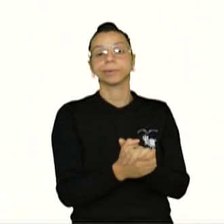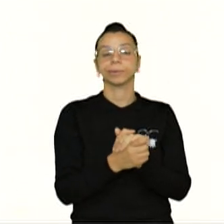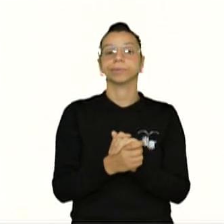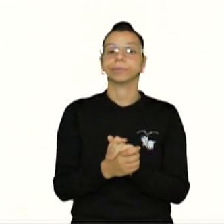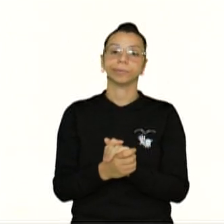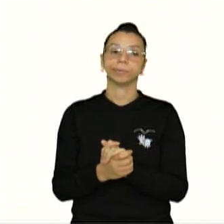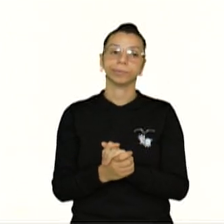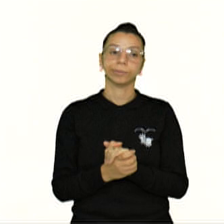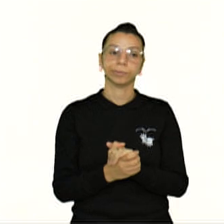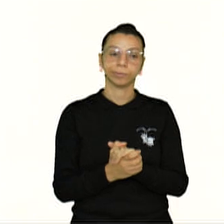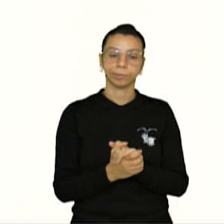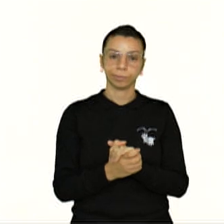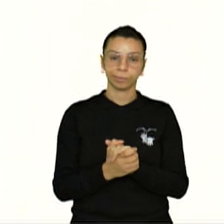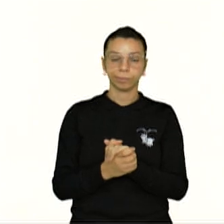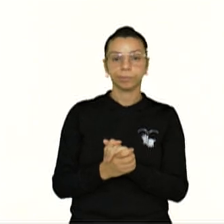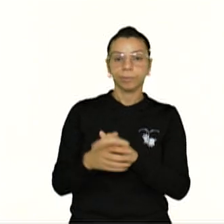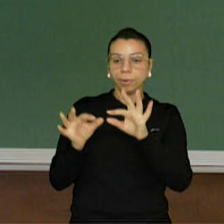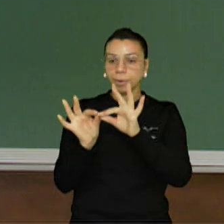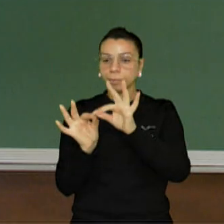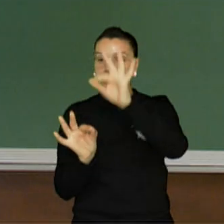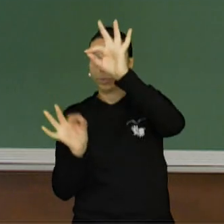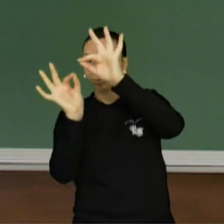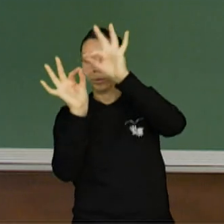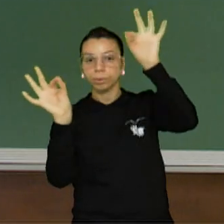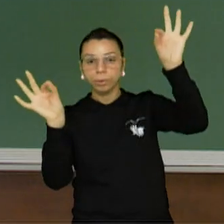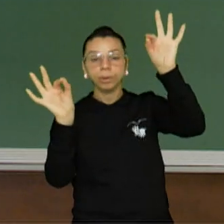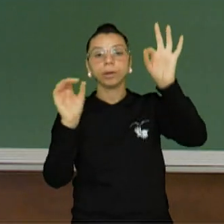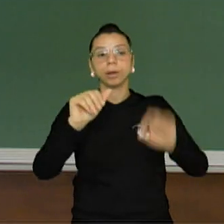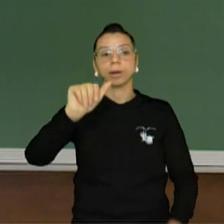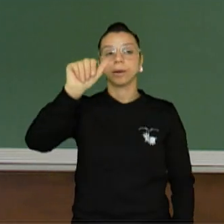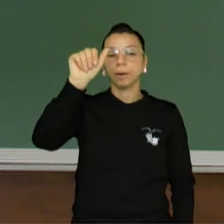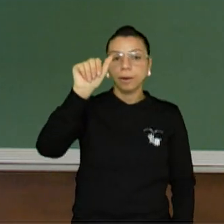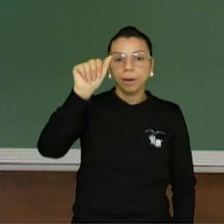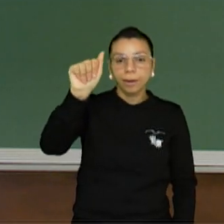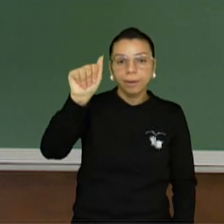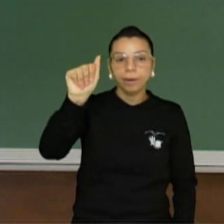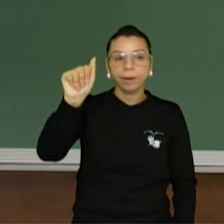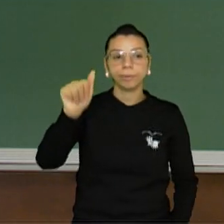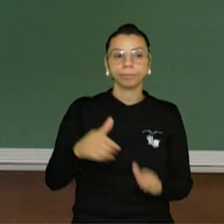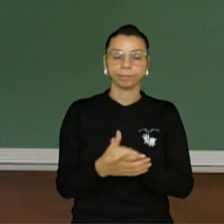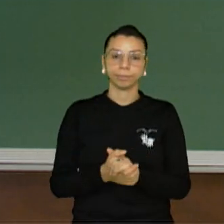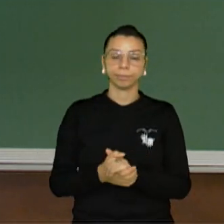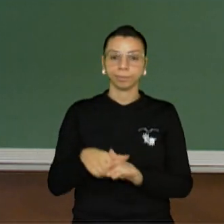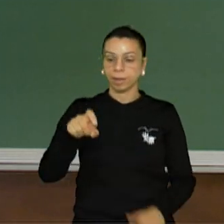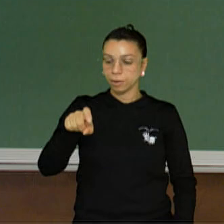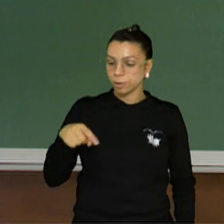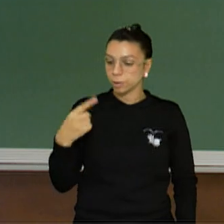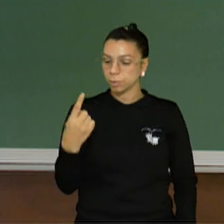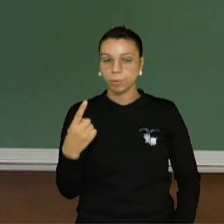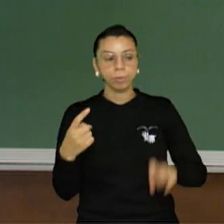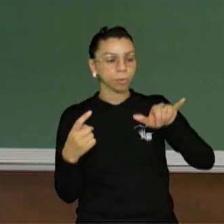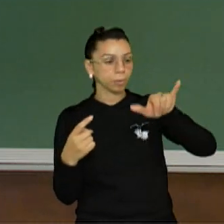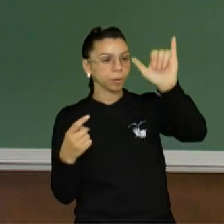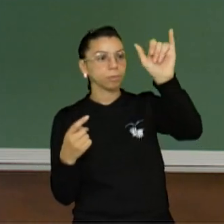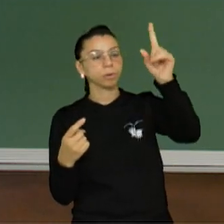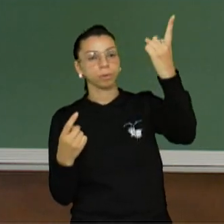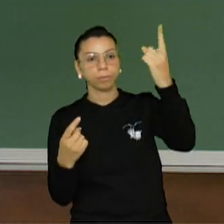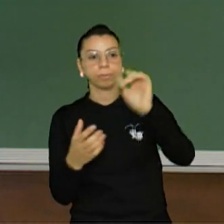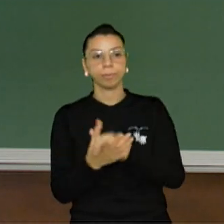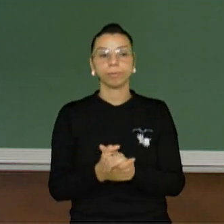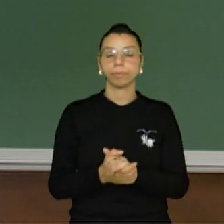né? Então, aqui, ó, o ponto A, formado por x1, y1, o ponto B, formado por